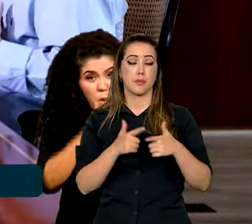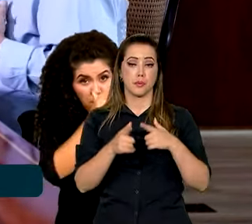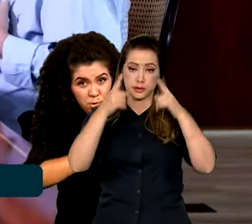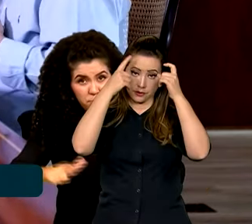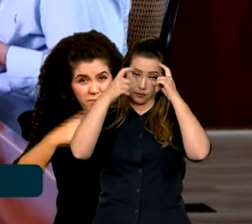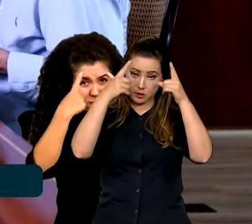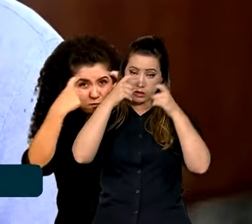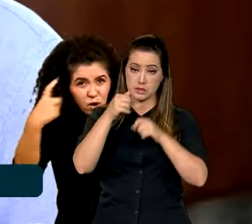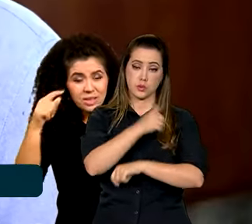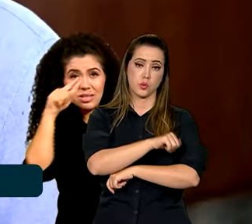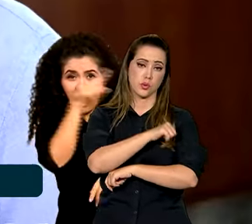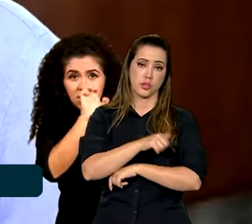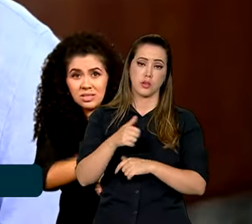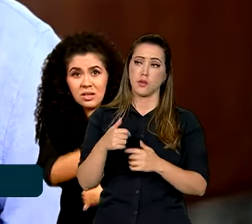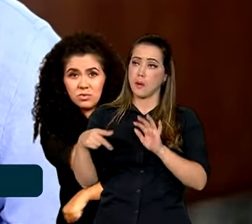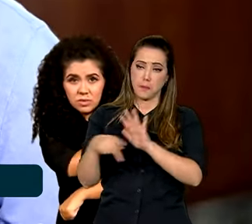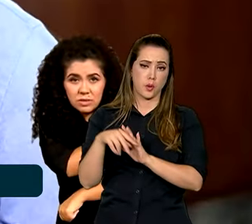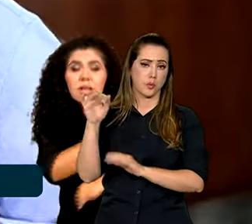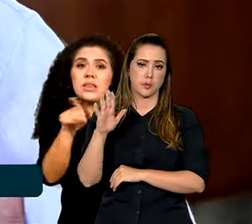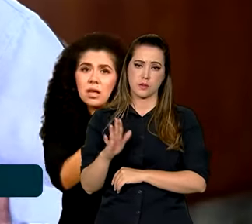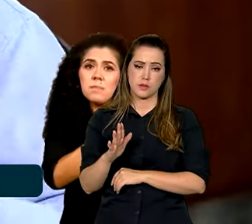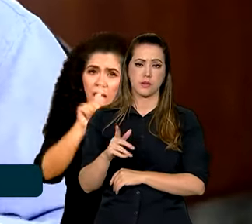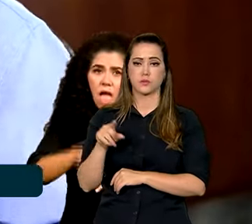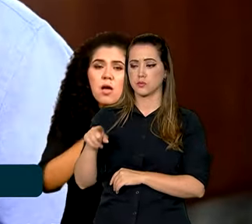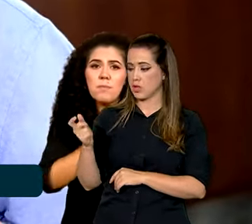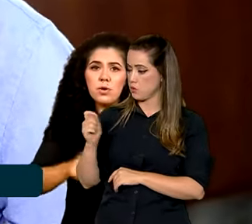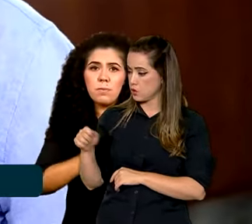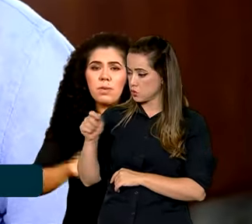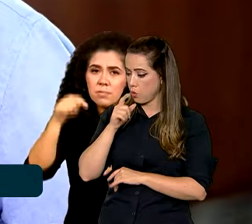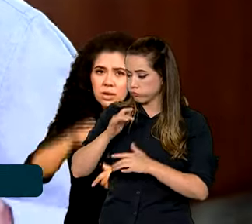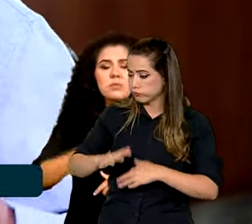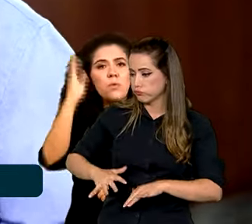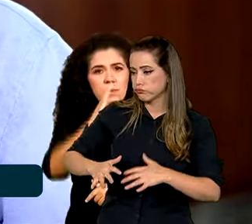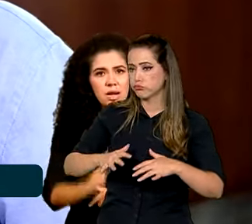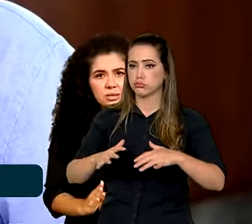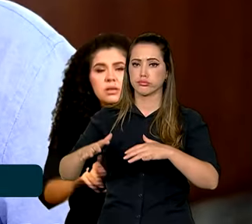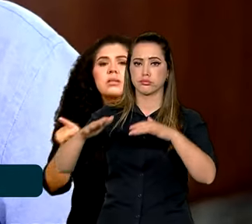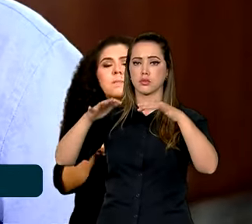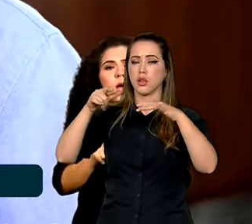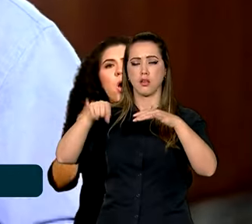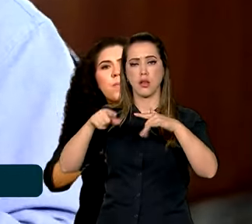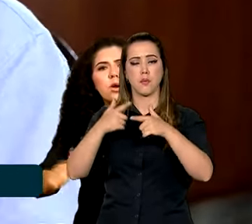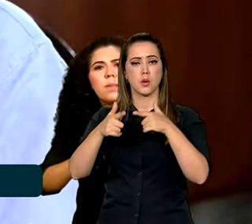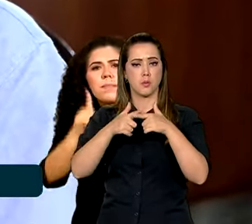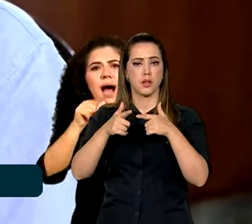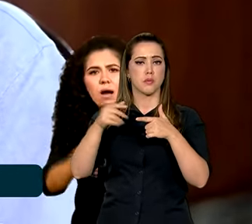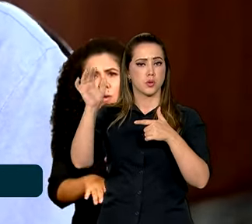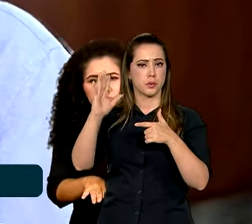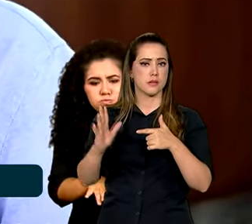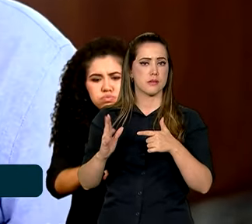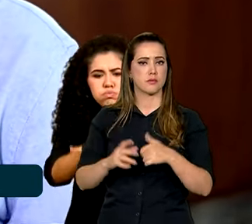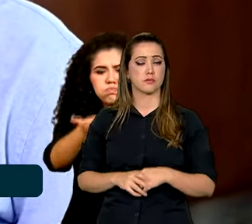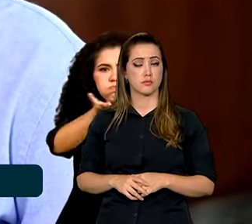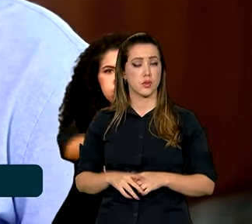termina sendo um problema do Brasil o problema da enchente no Rio Grande do Sul em Santa Catarina no Paraná termina sendo um problema do